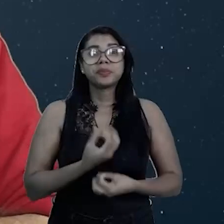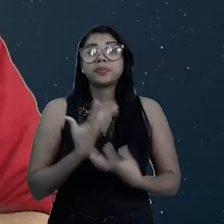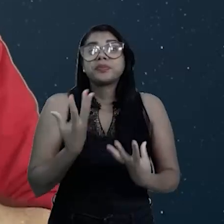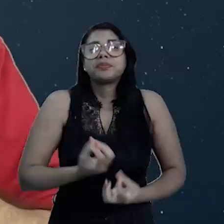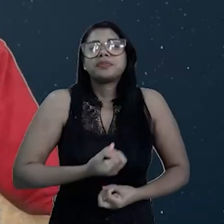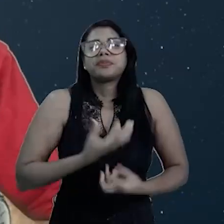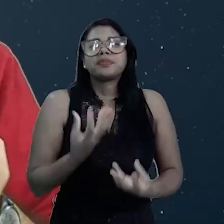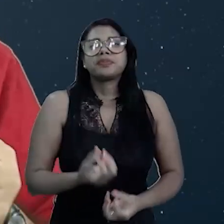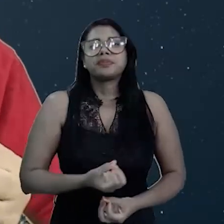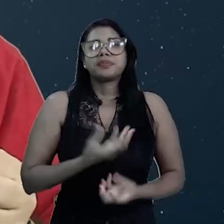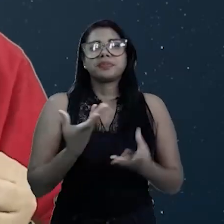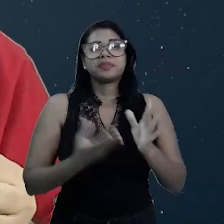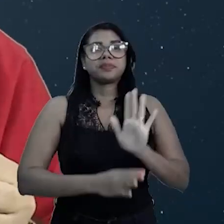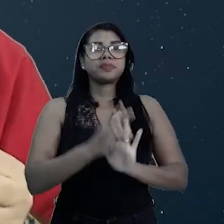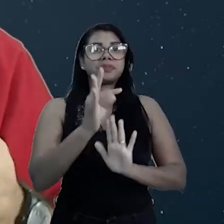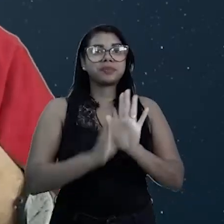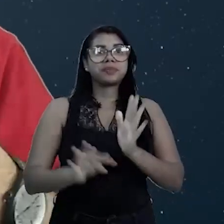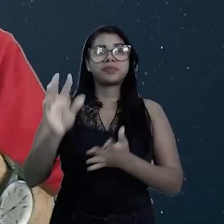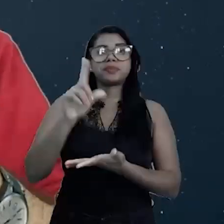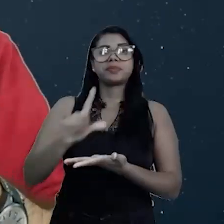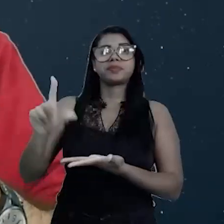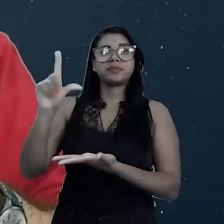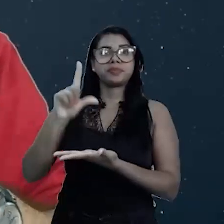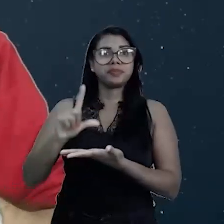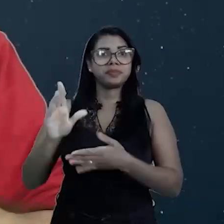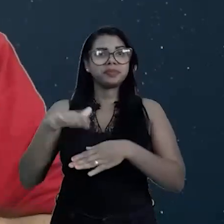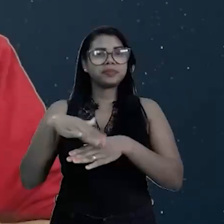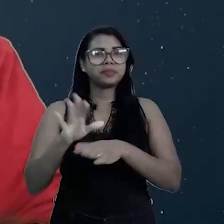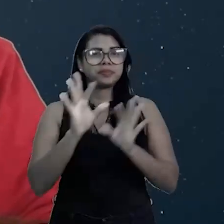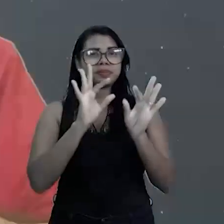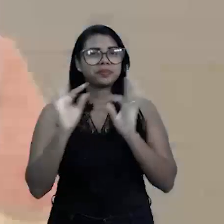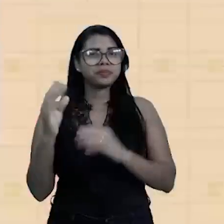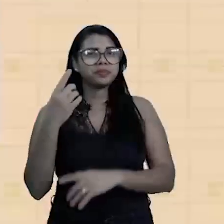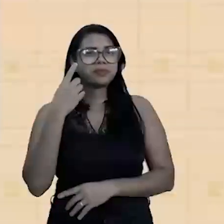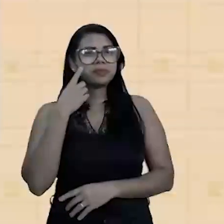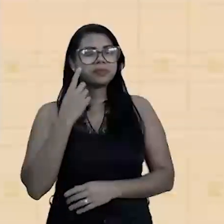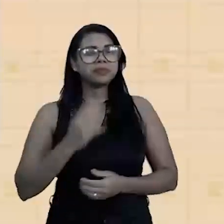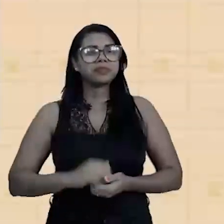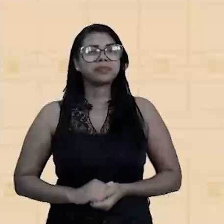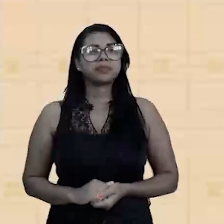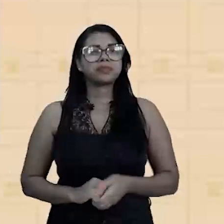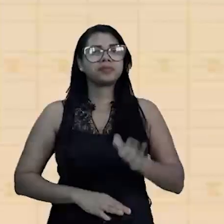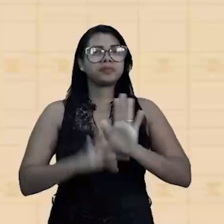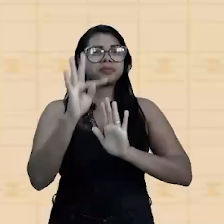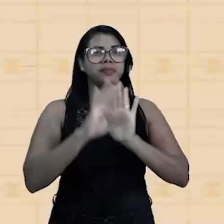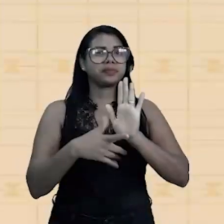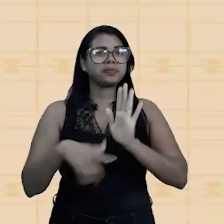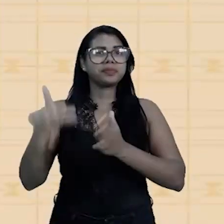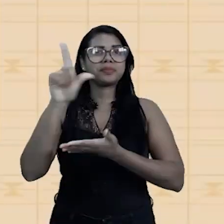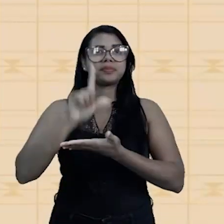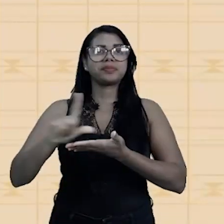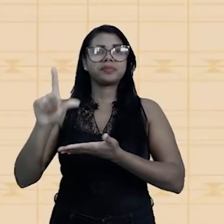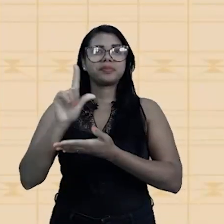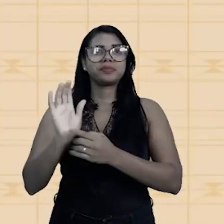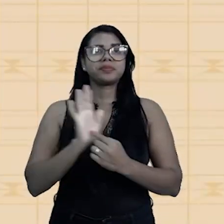poesia, em textos literários, mas olha, textos não literários também podem